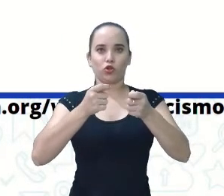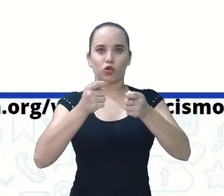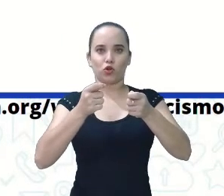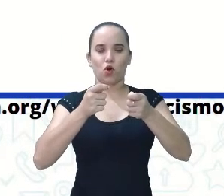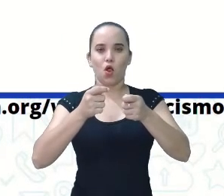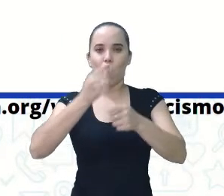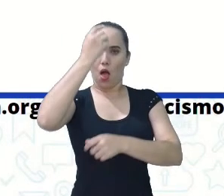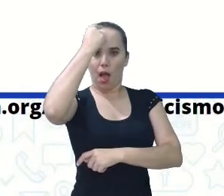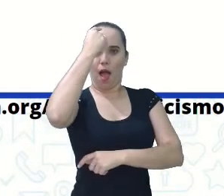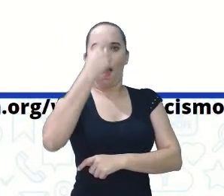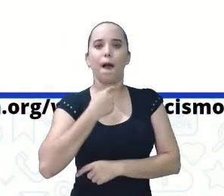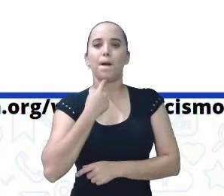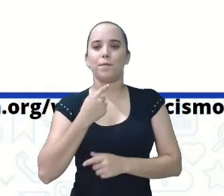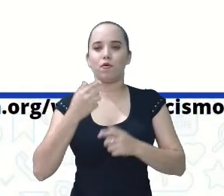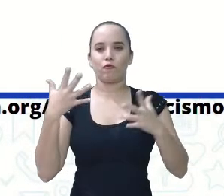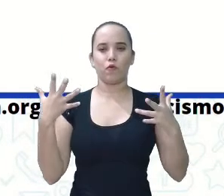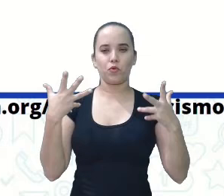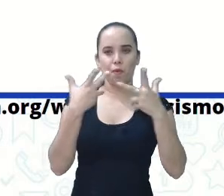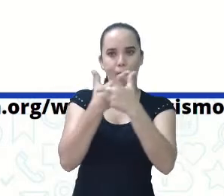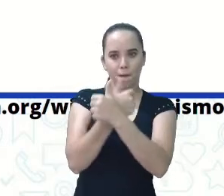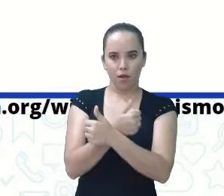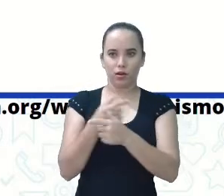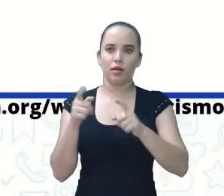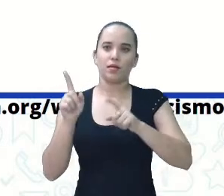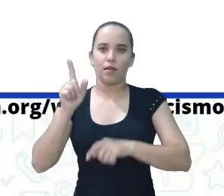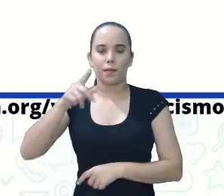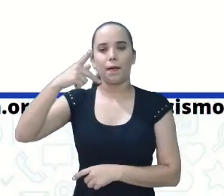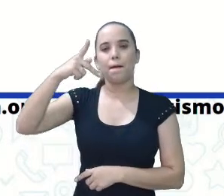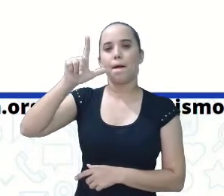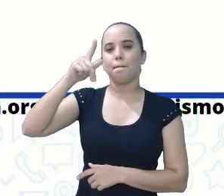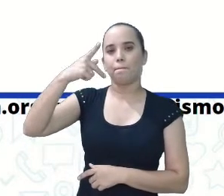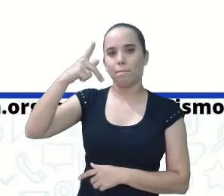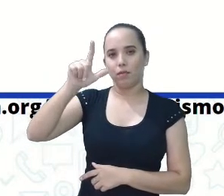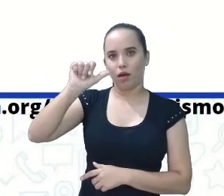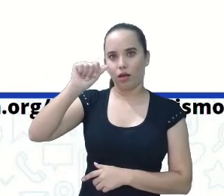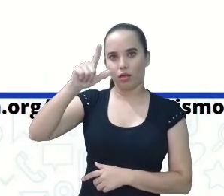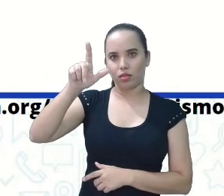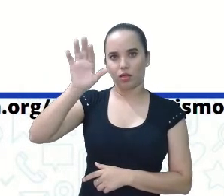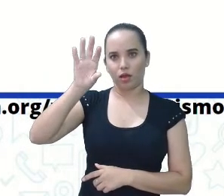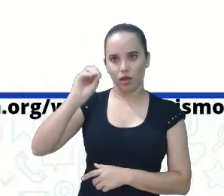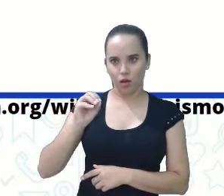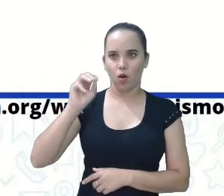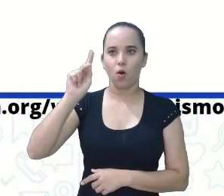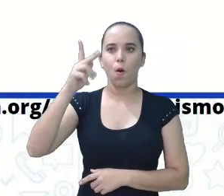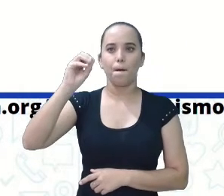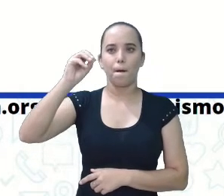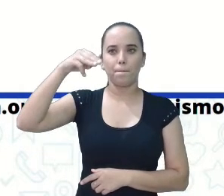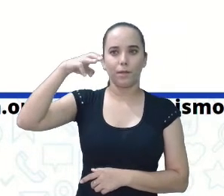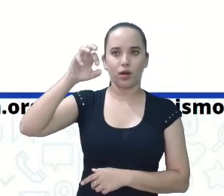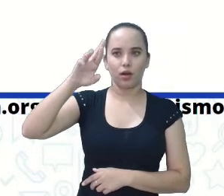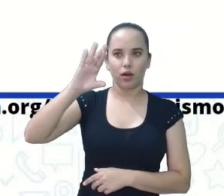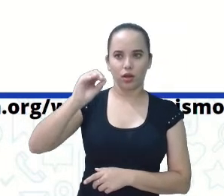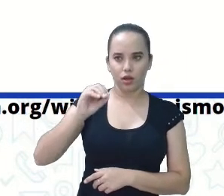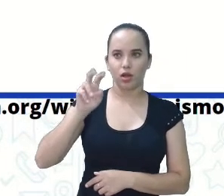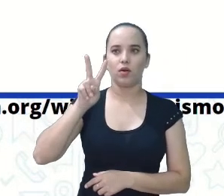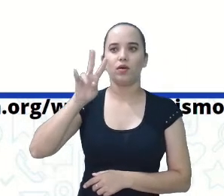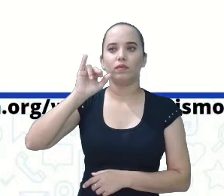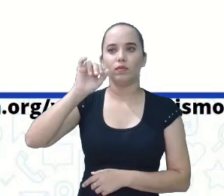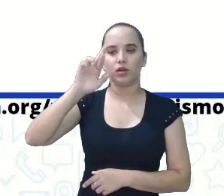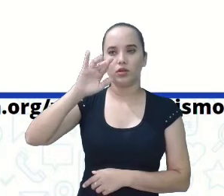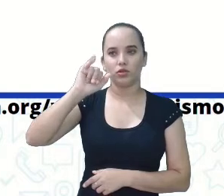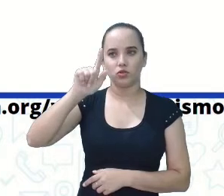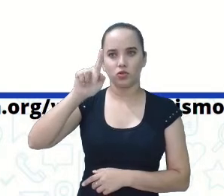para o classicista, tá? Platão, Homero e Virgílio. Coloquei os 3 gatinhos aqui